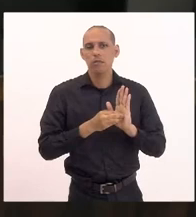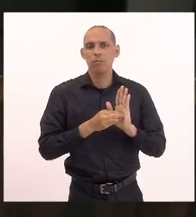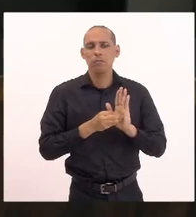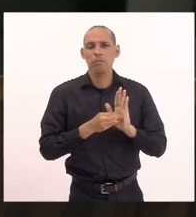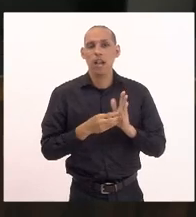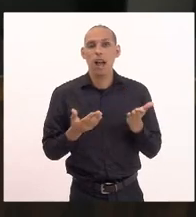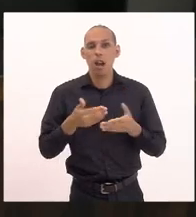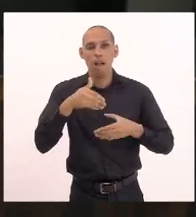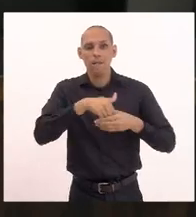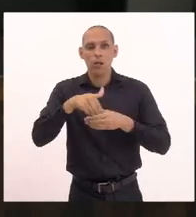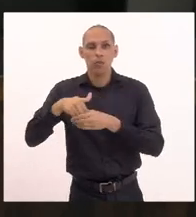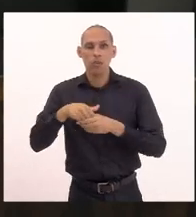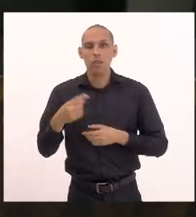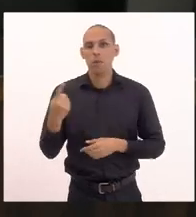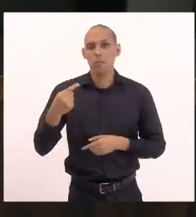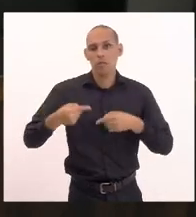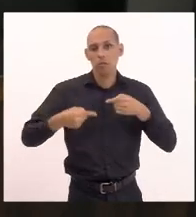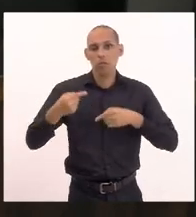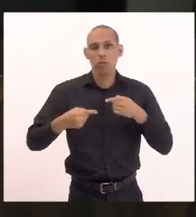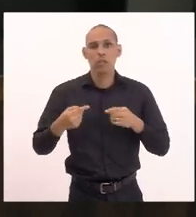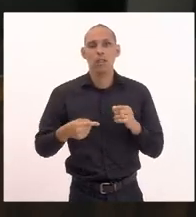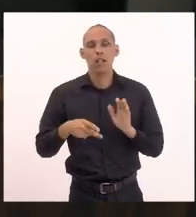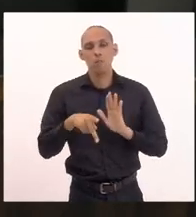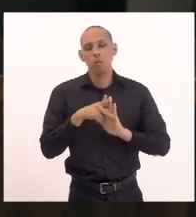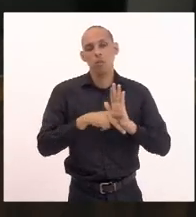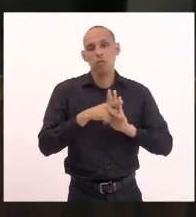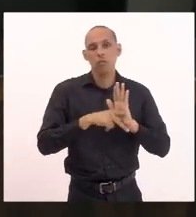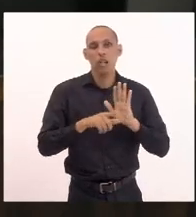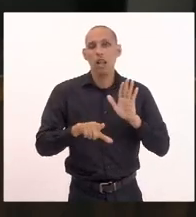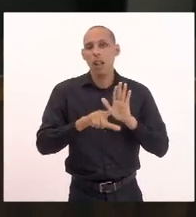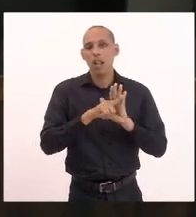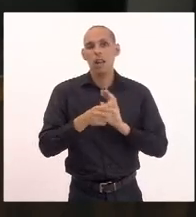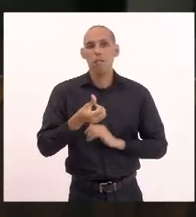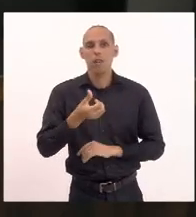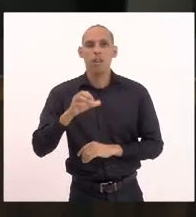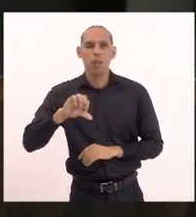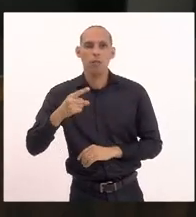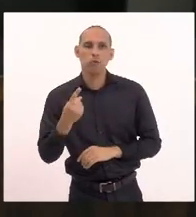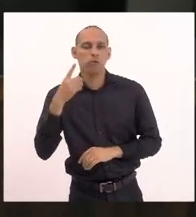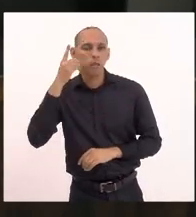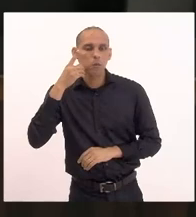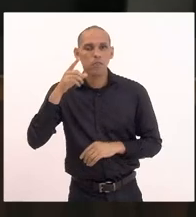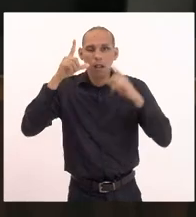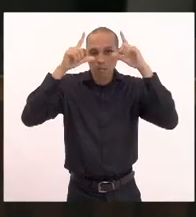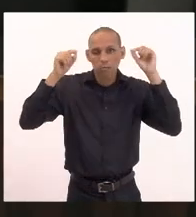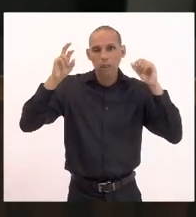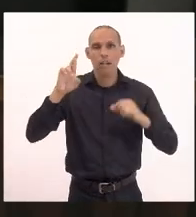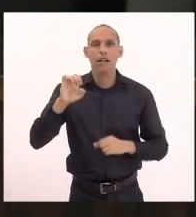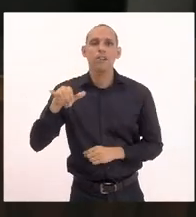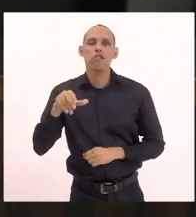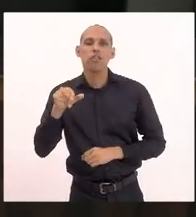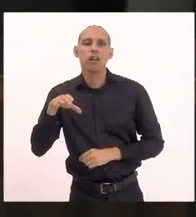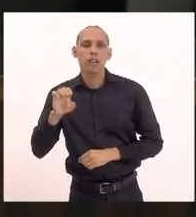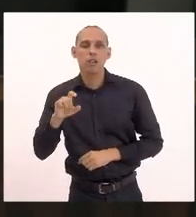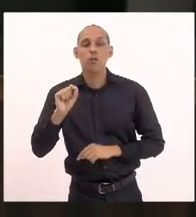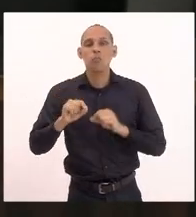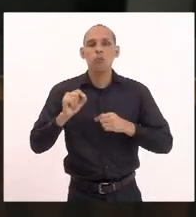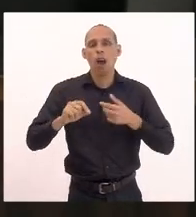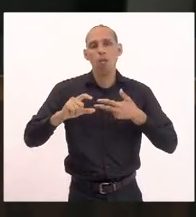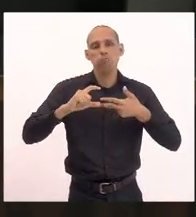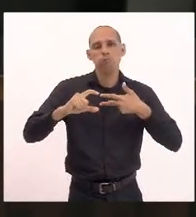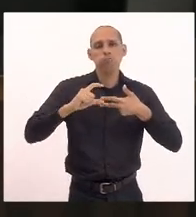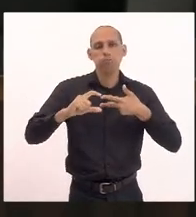em votação em primeira discussão, projeto de lei 691 de 19, de autoria da deputada enfermeira Regiane, que fica o Poder Executivo